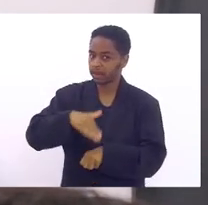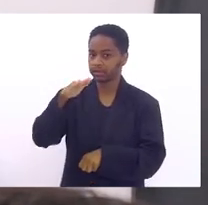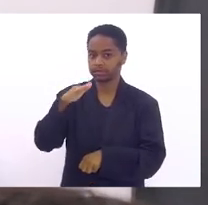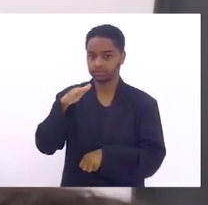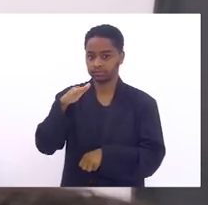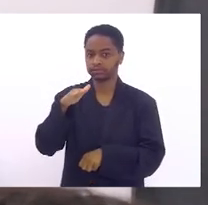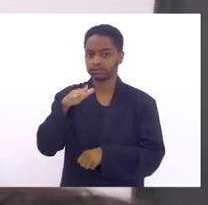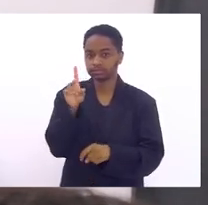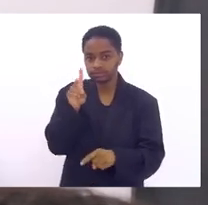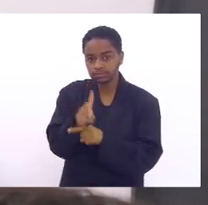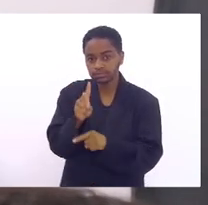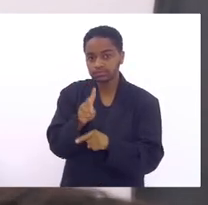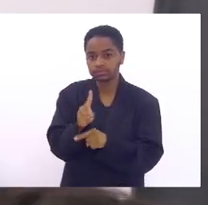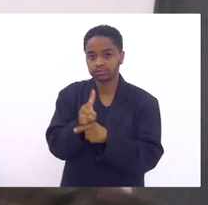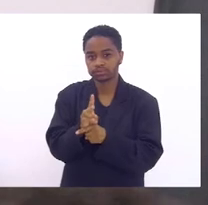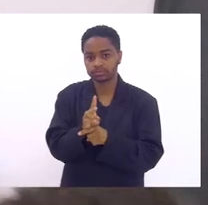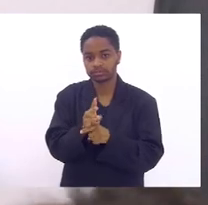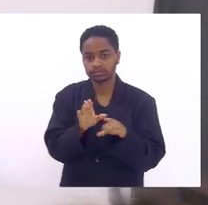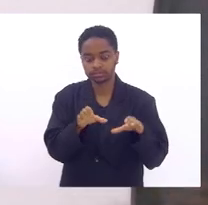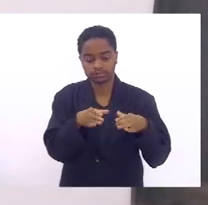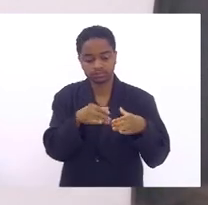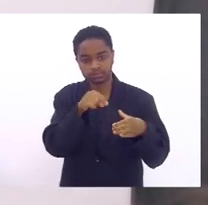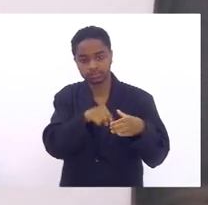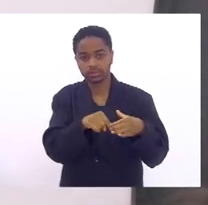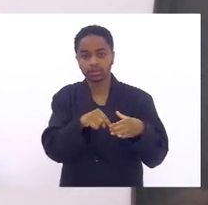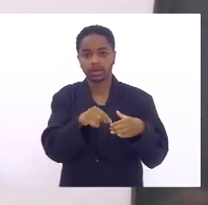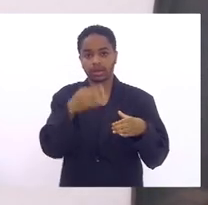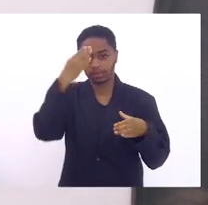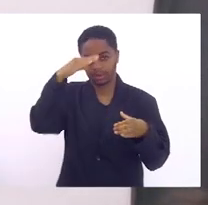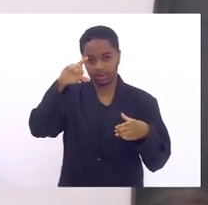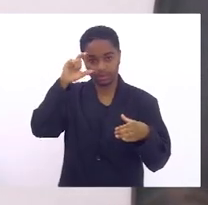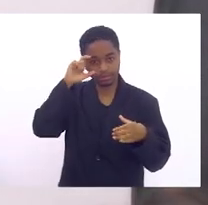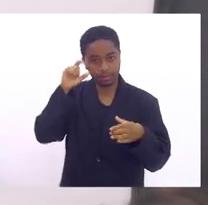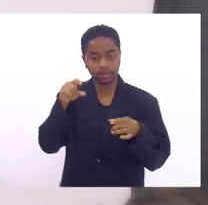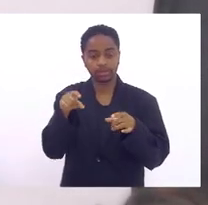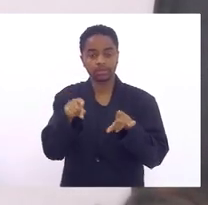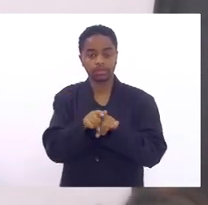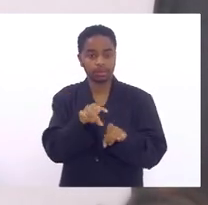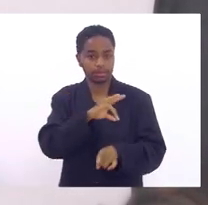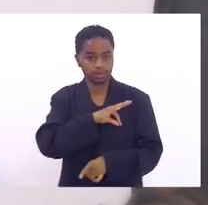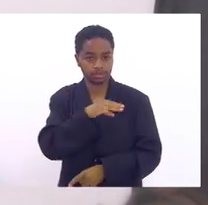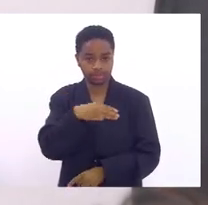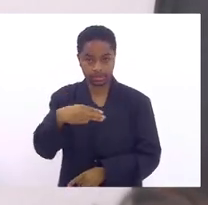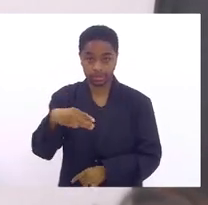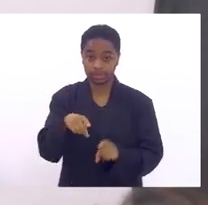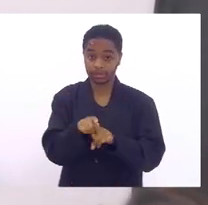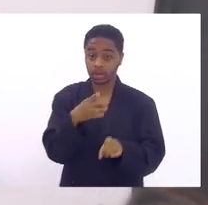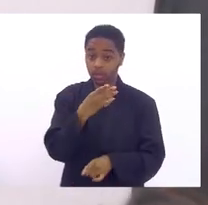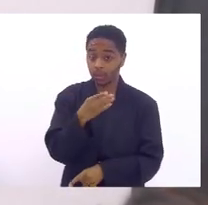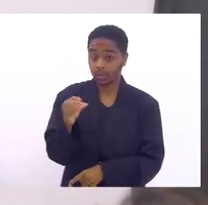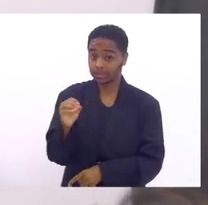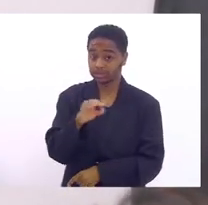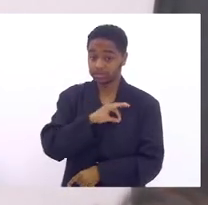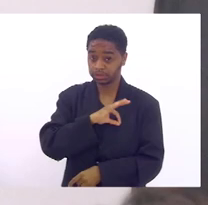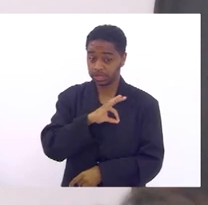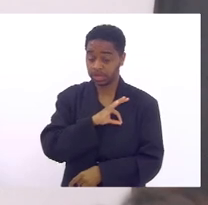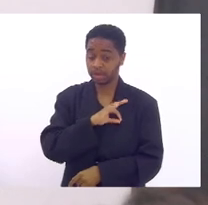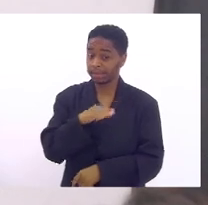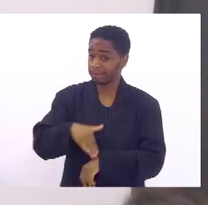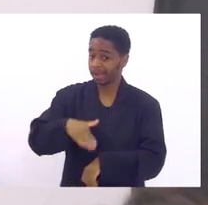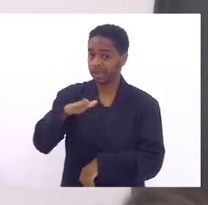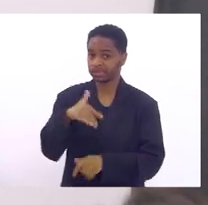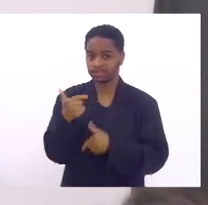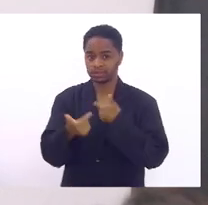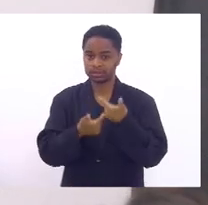guarda-chuva da Patrulha Maria da Penha da Polícia Militar mais de 400 policiais que trabalham na Patrulha Maria da Penha nós